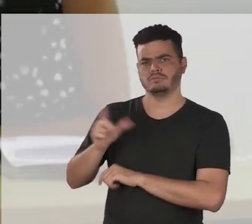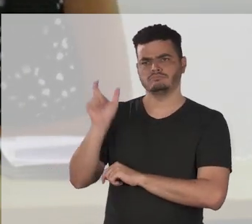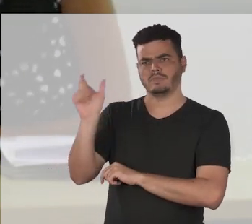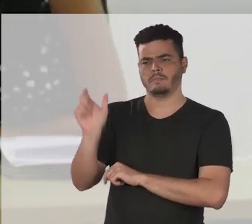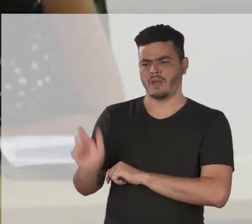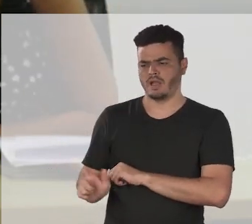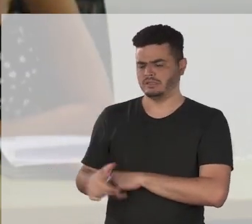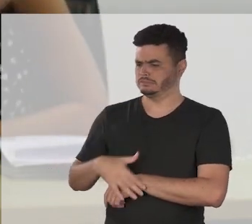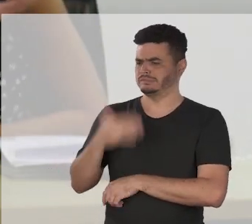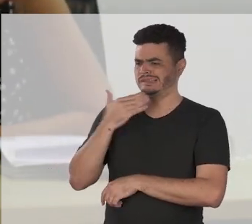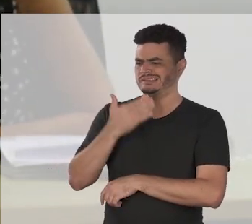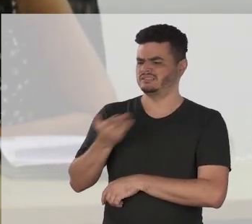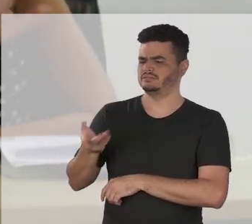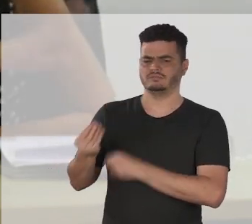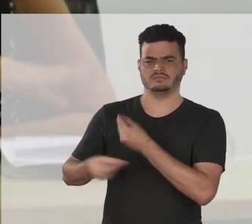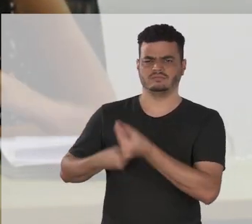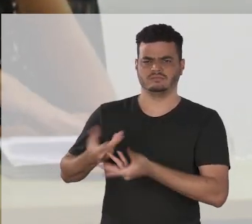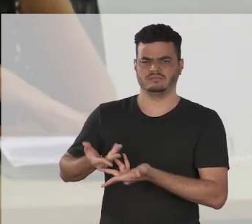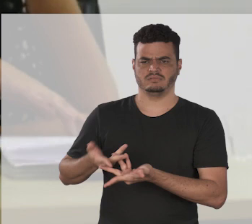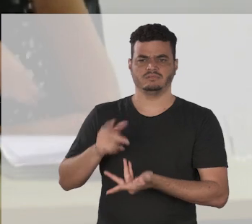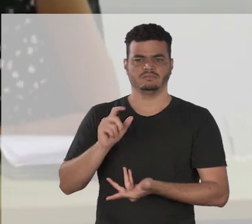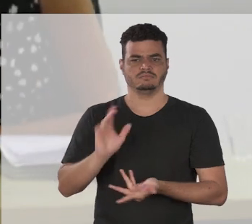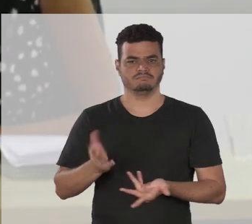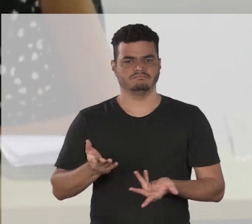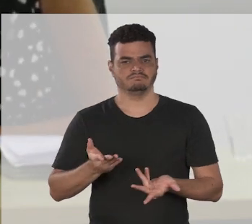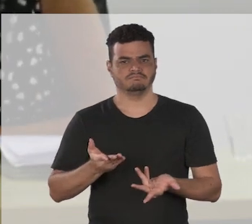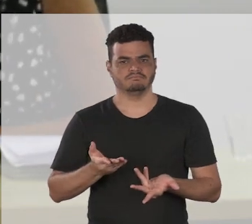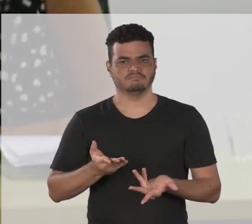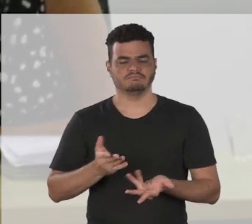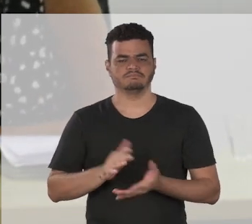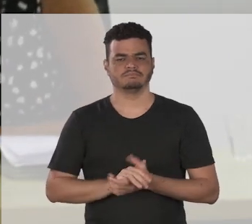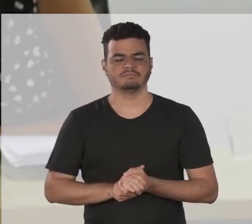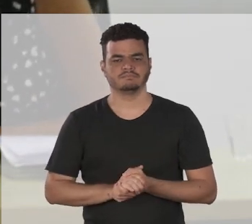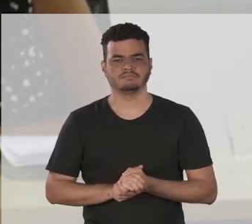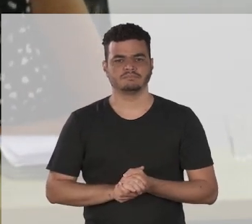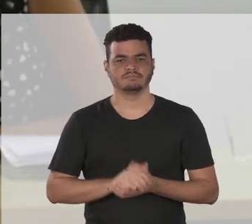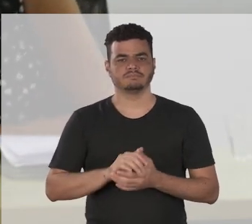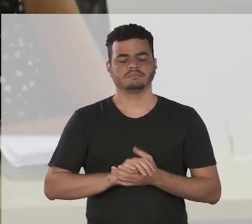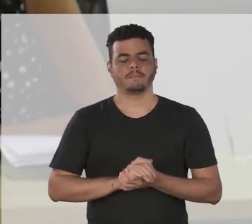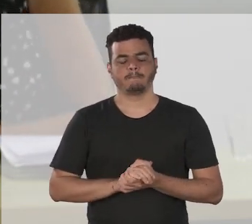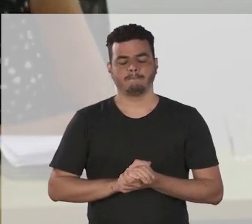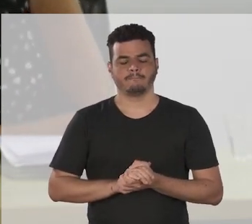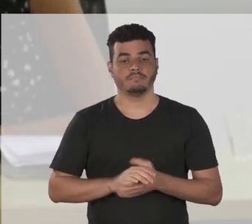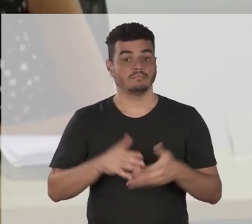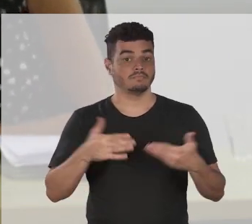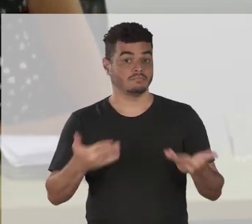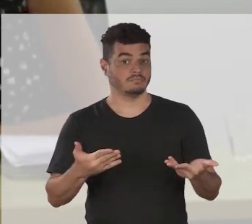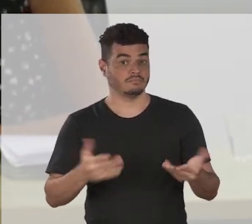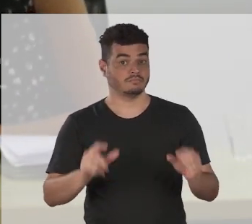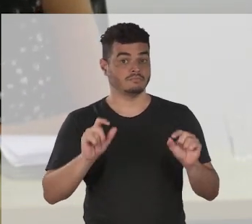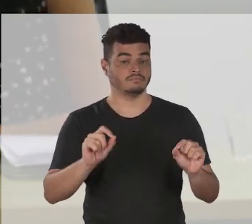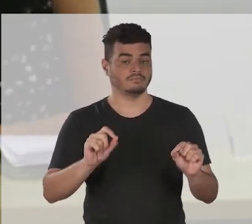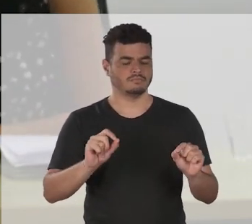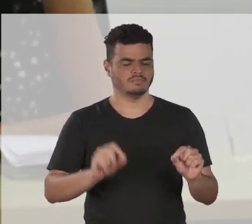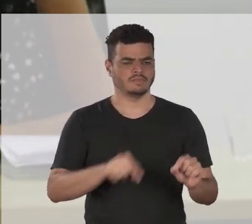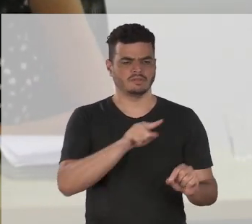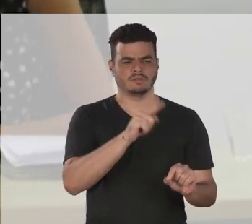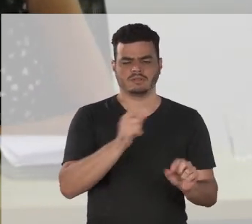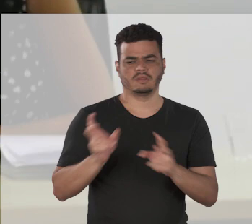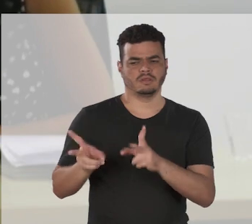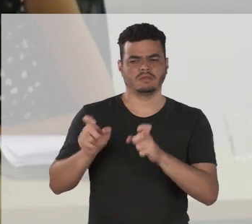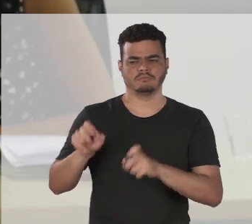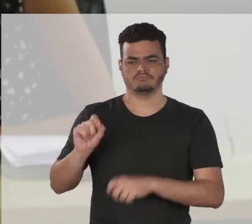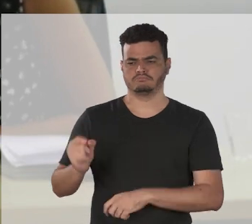época, bom, era quando era criança e quando era mais jovens não tinham ideia disso, porque faziam